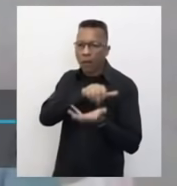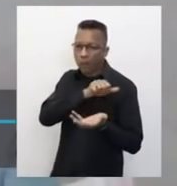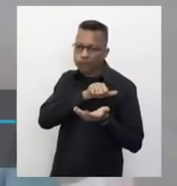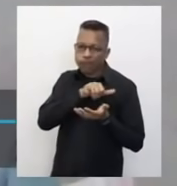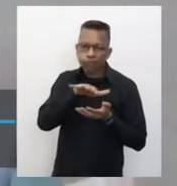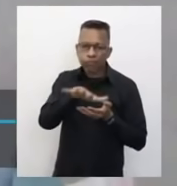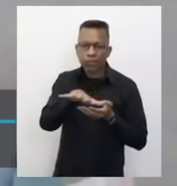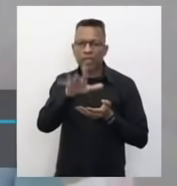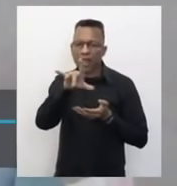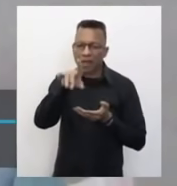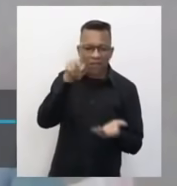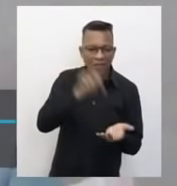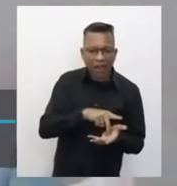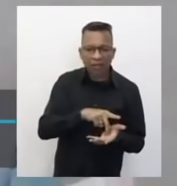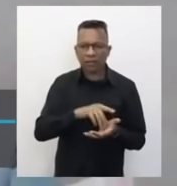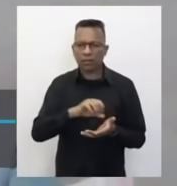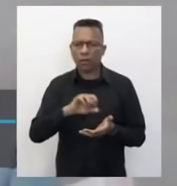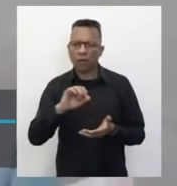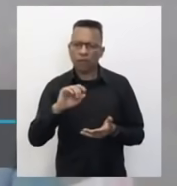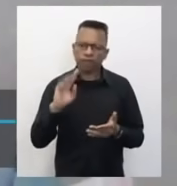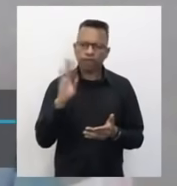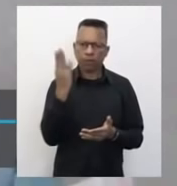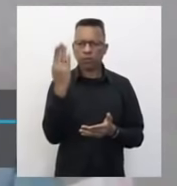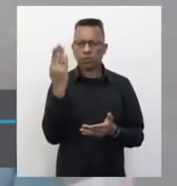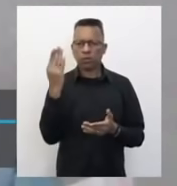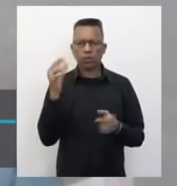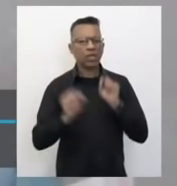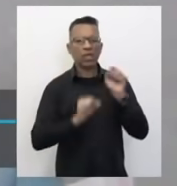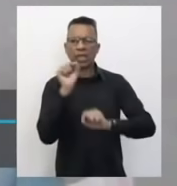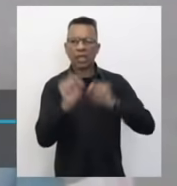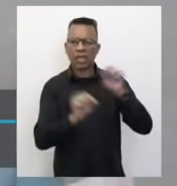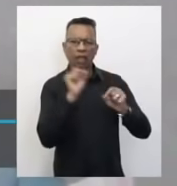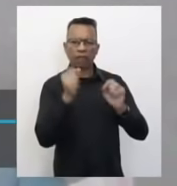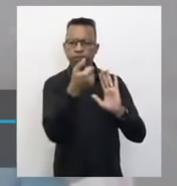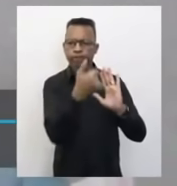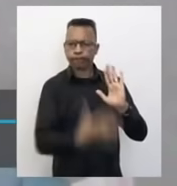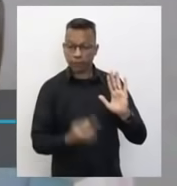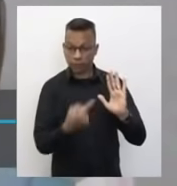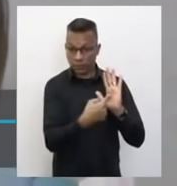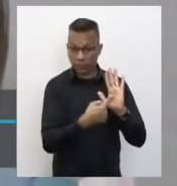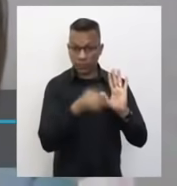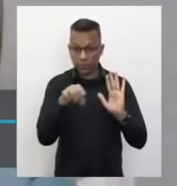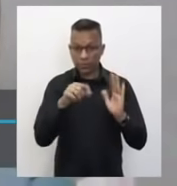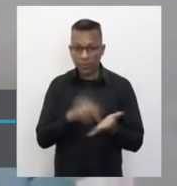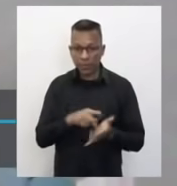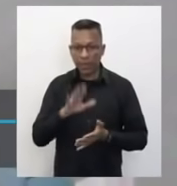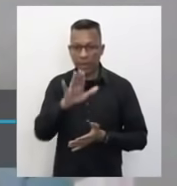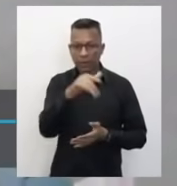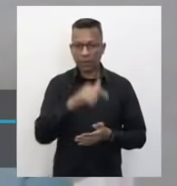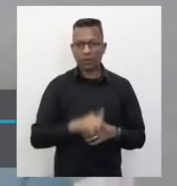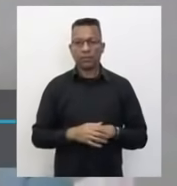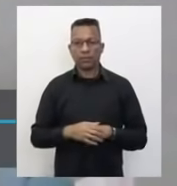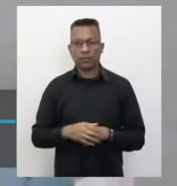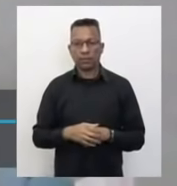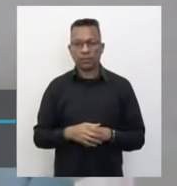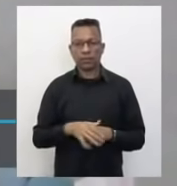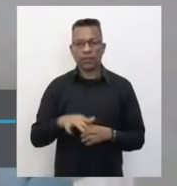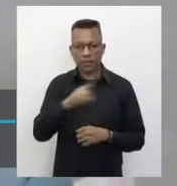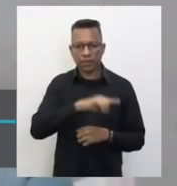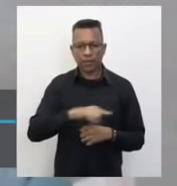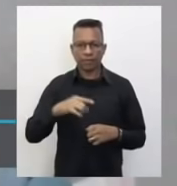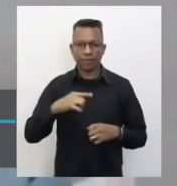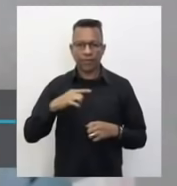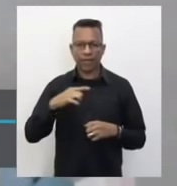uma fake, se ele é uma news, ou se de fato o que ele é. Não é verdade? Então, mais uma vez, gente, temos a